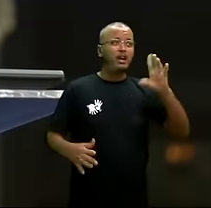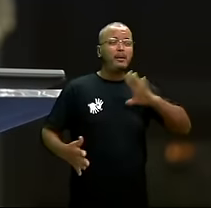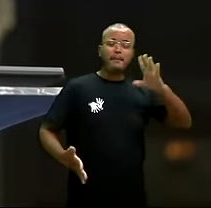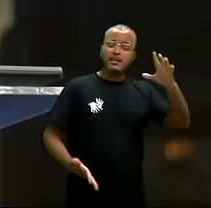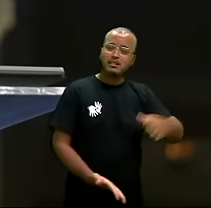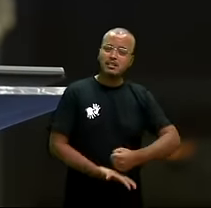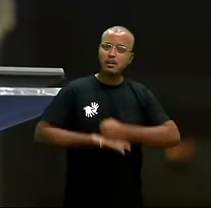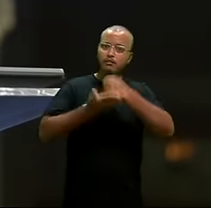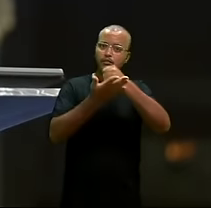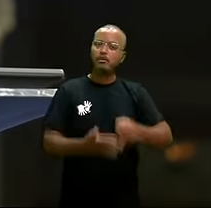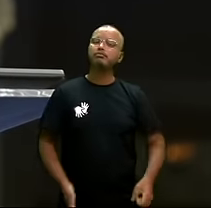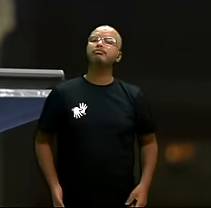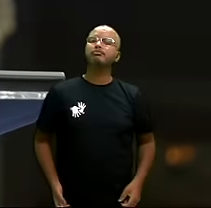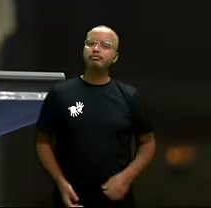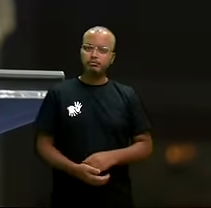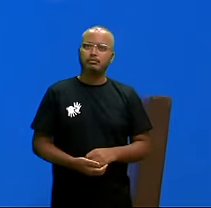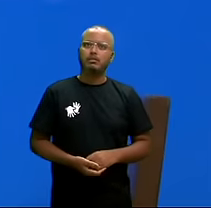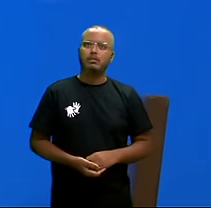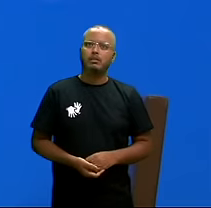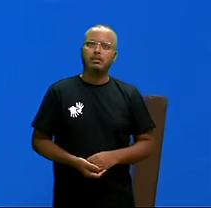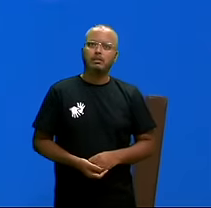salvou.